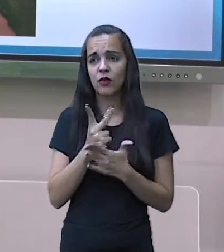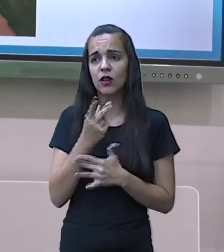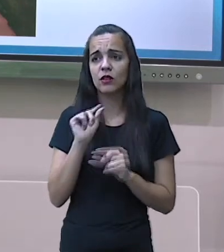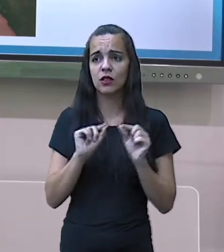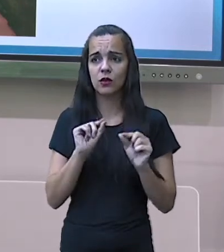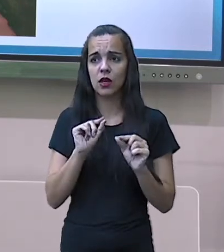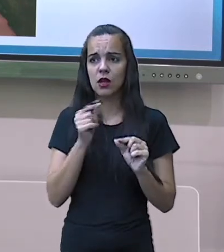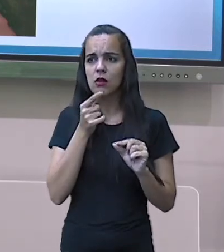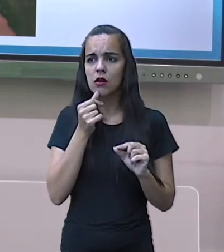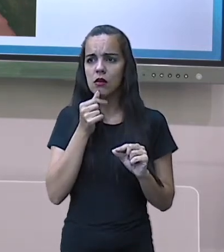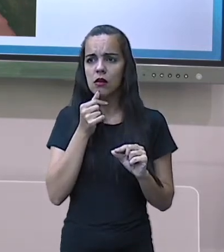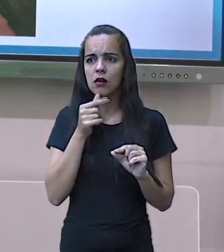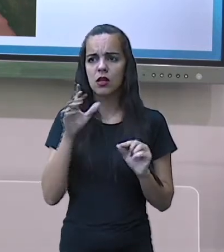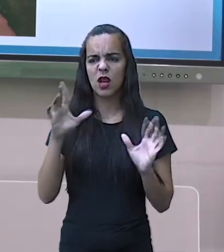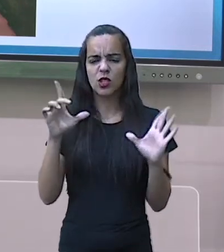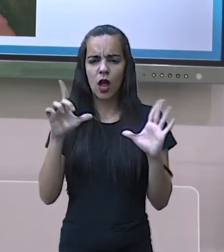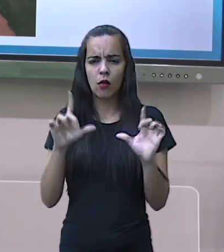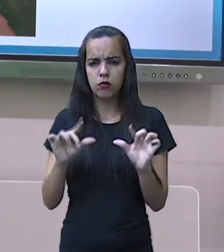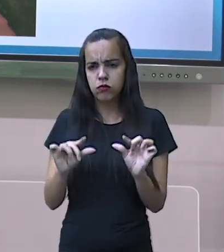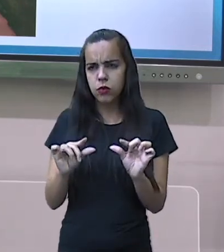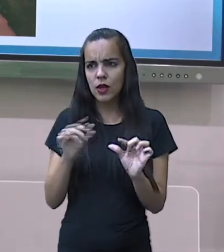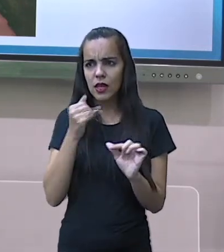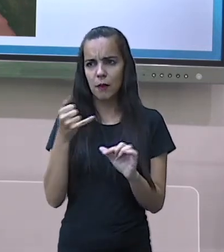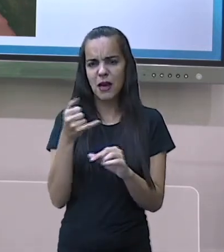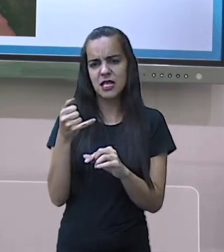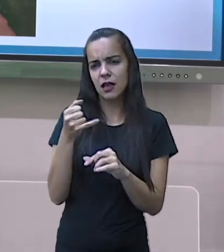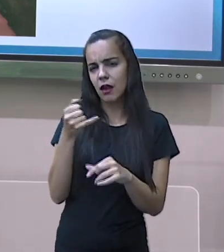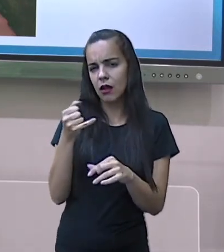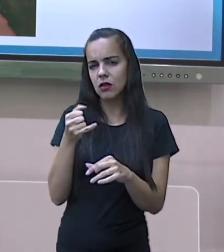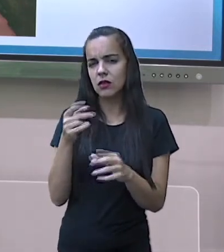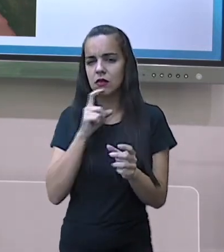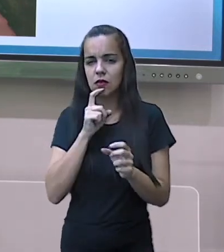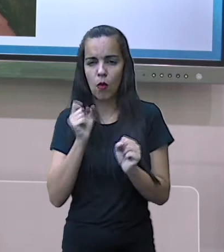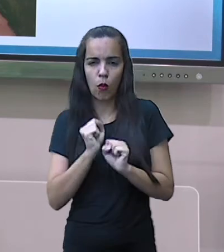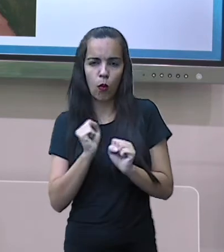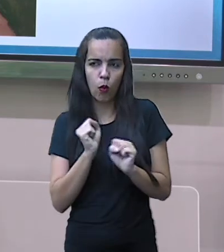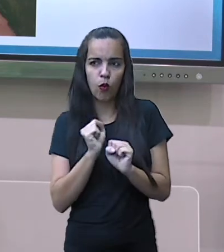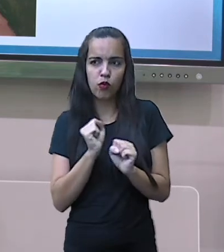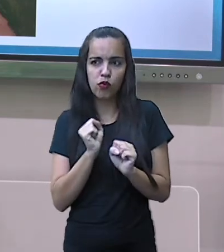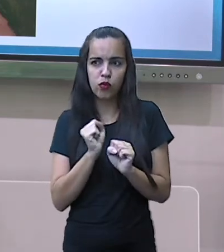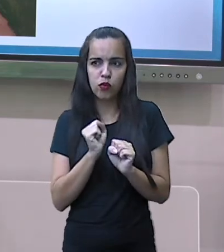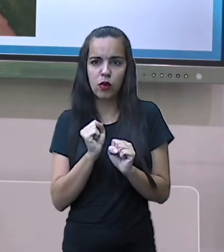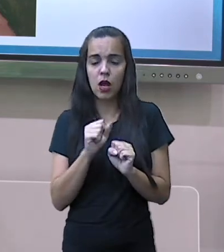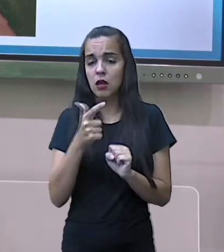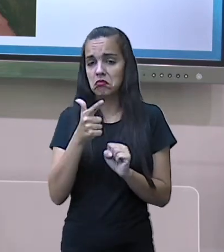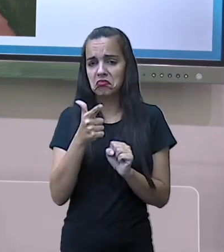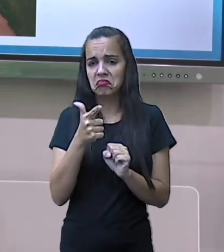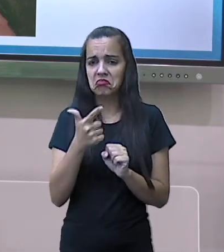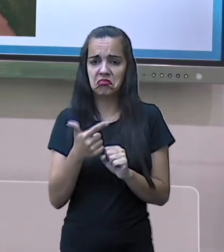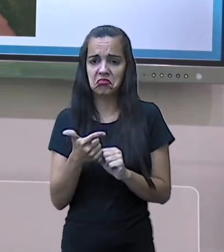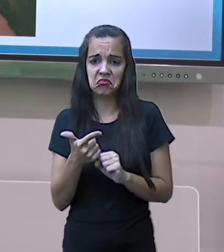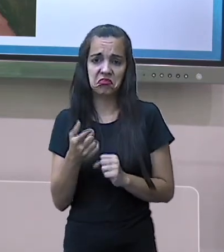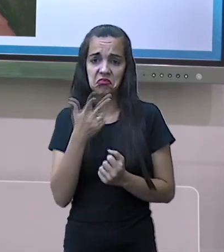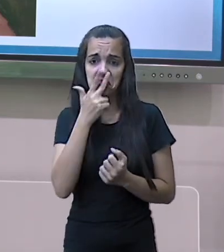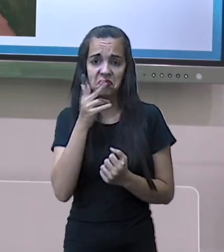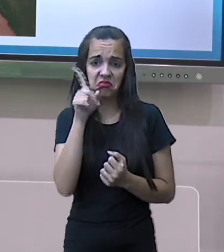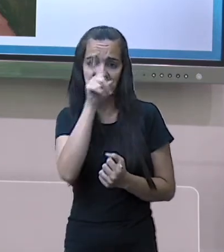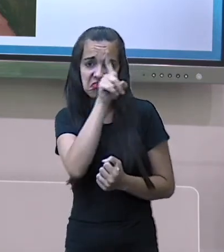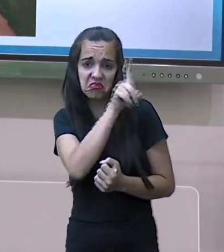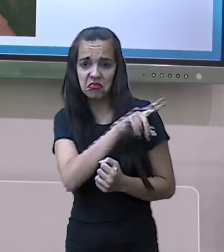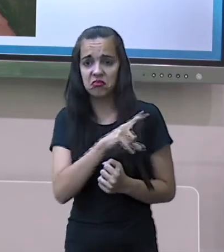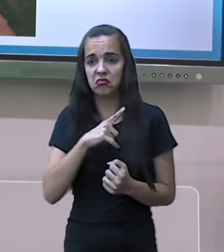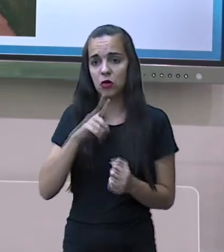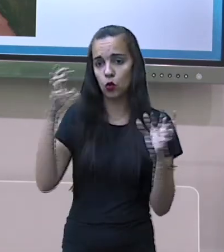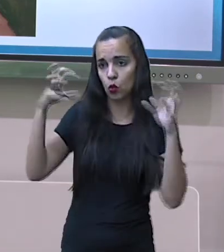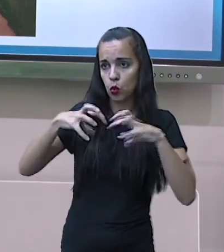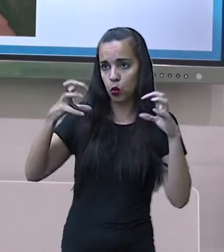quê? Temperaturas um pouco mais baixas e seco. Quase sem chuva. Não é verdade?